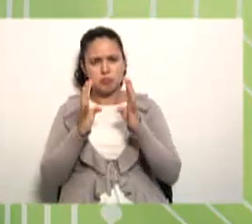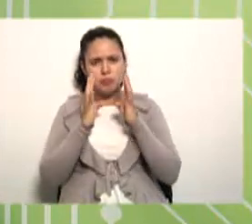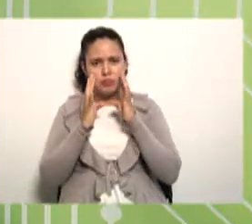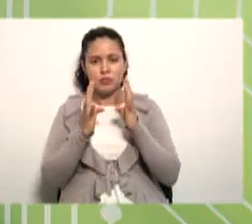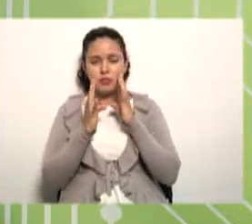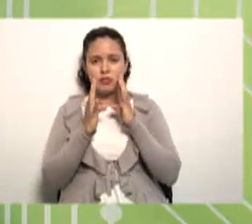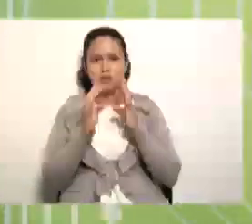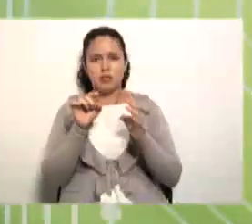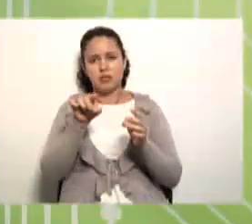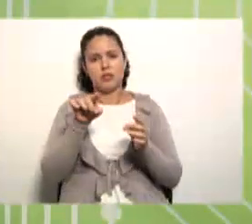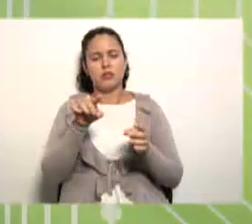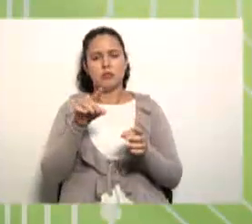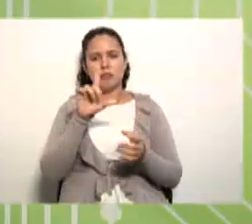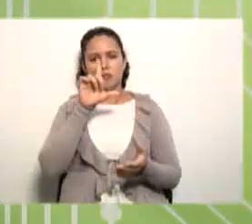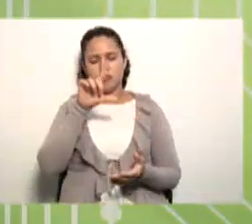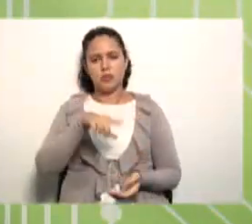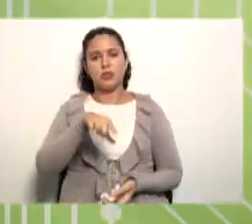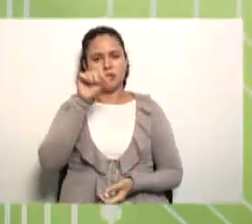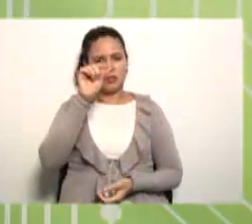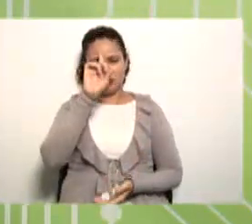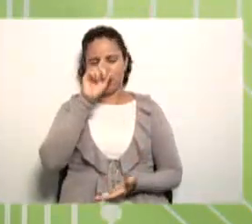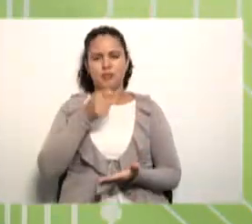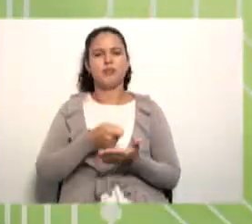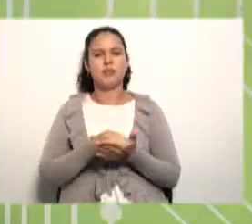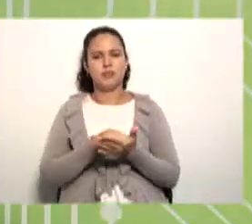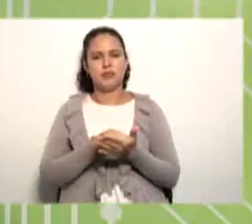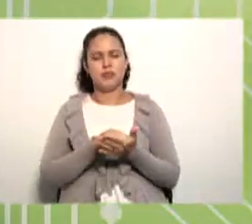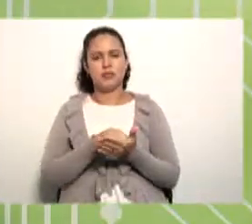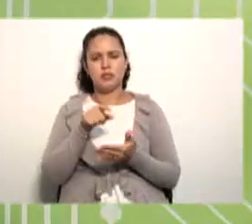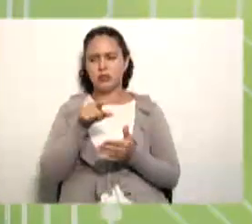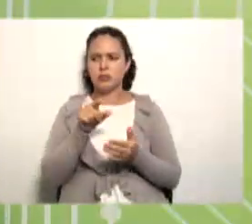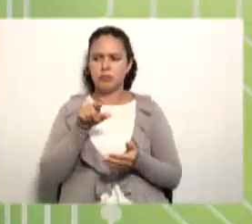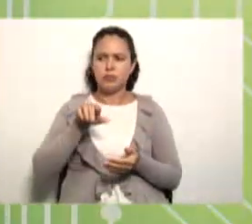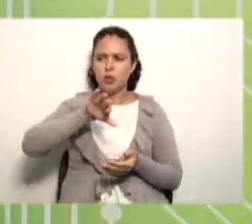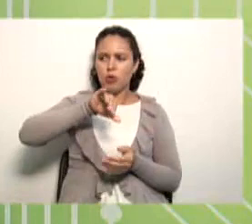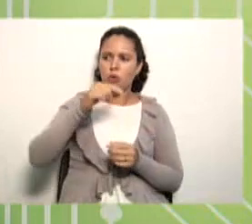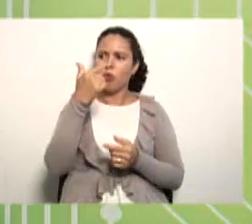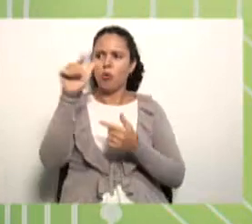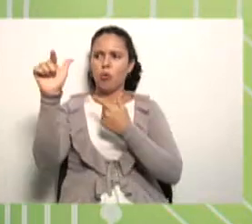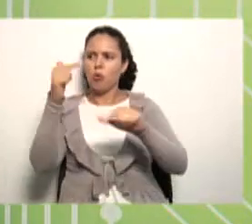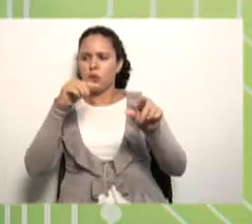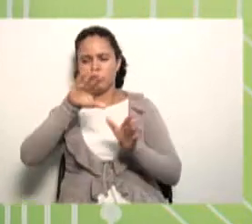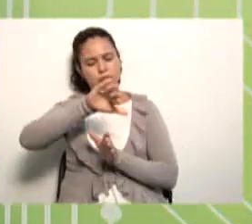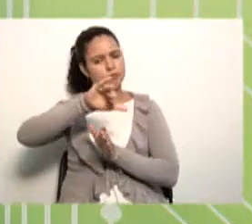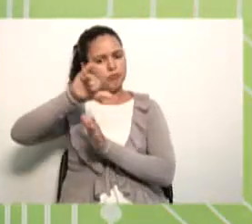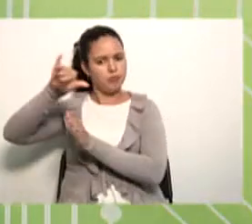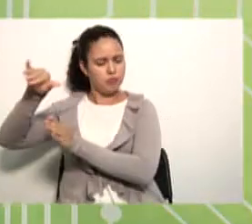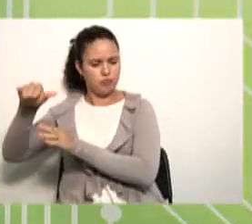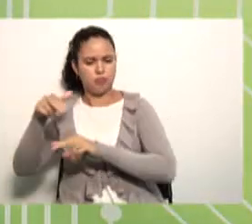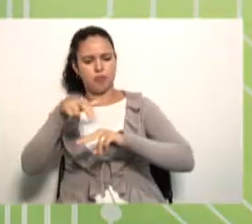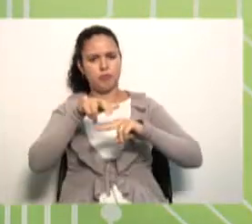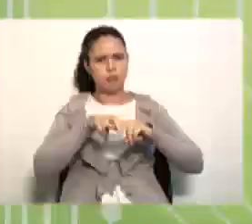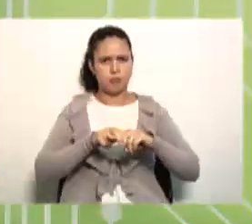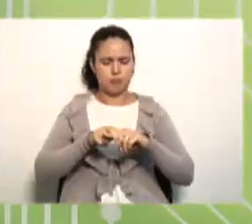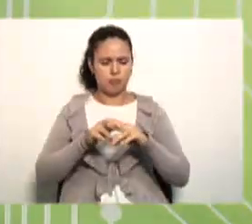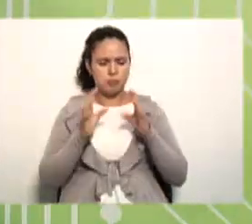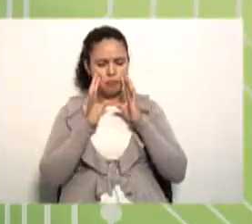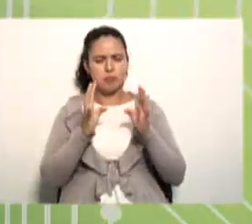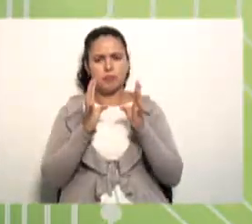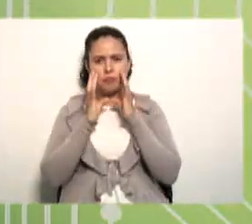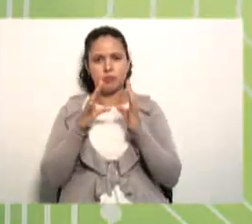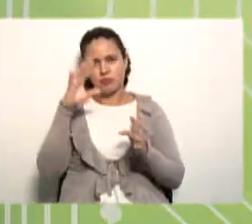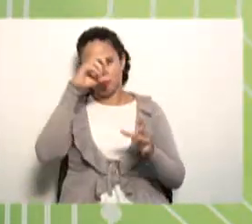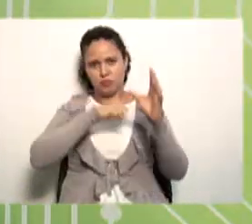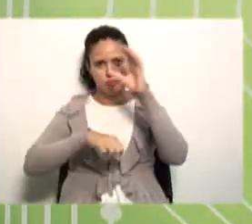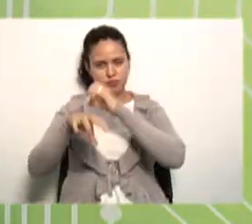vendo televisão, poderia estar conversando com a sua família, poderia estar trabalhando. Mas você está aqui se capacitando, estudando, fazendo esse curso técnico. E